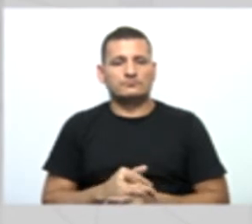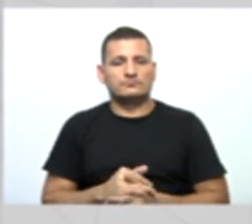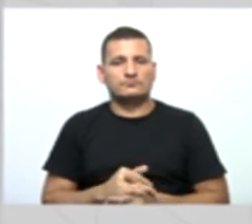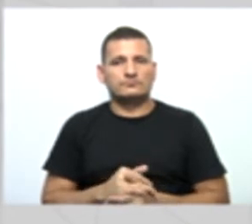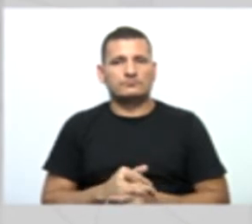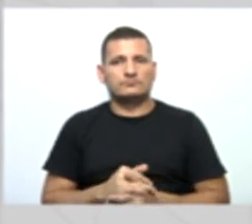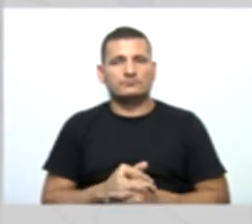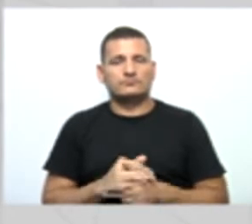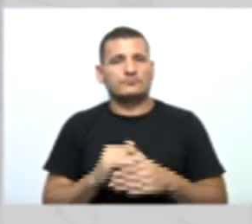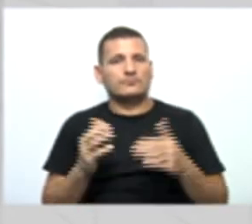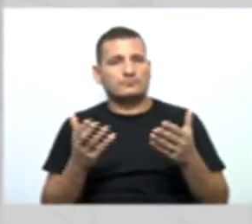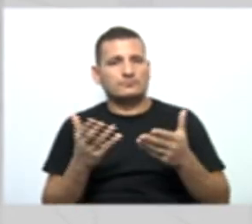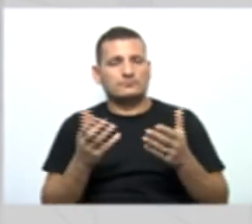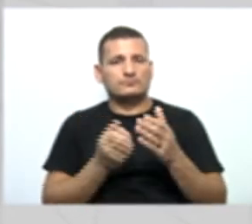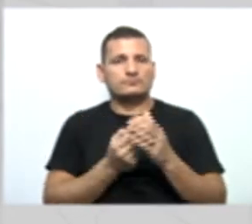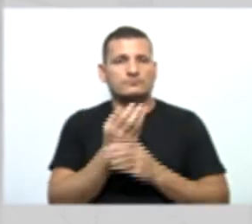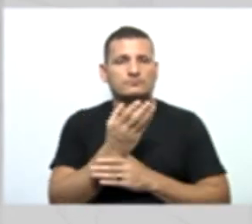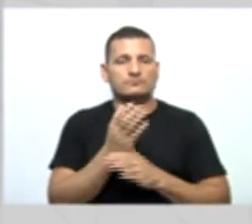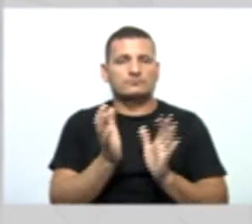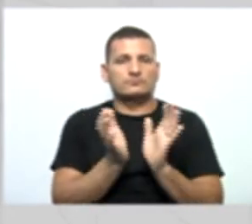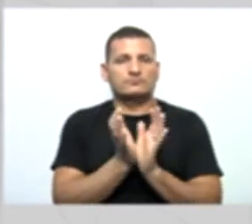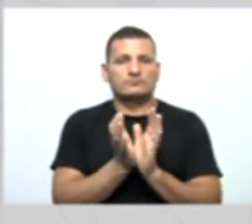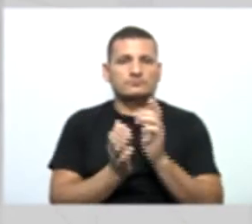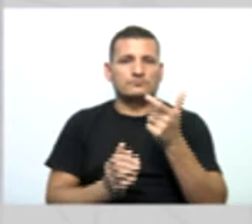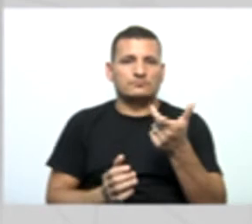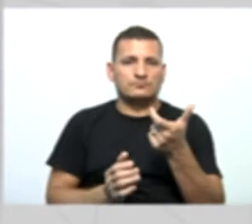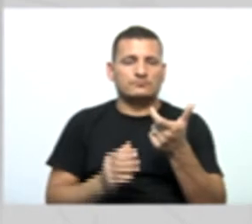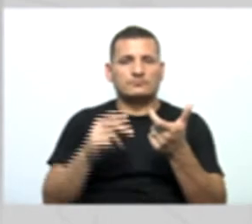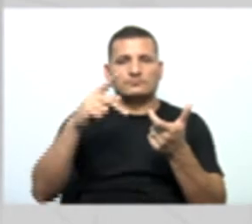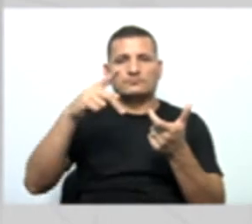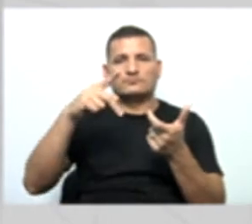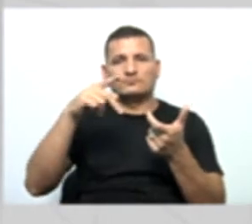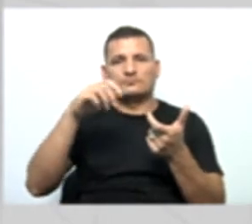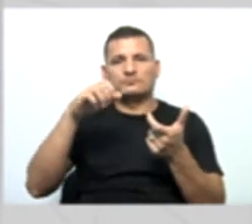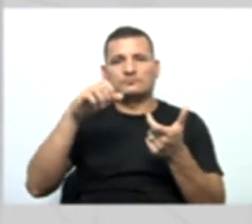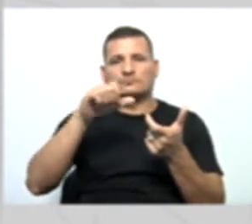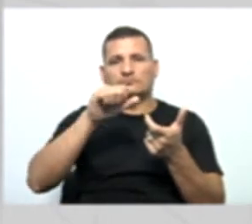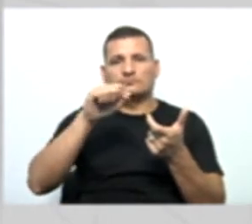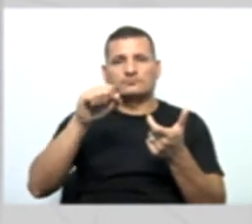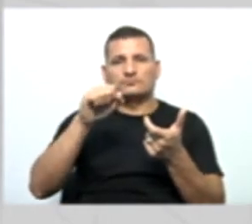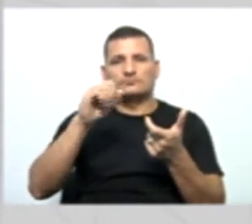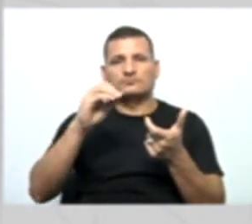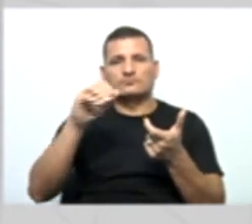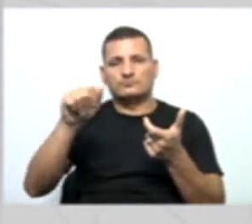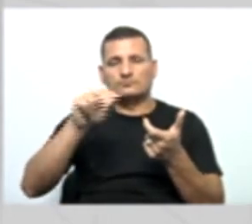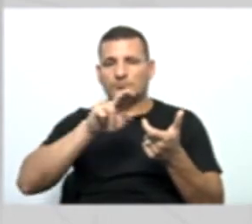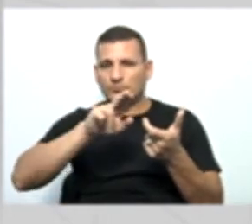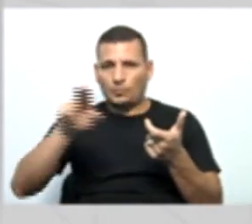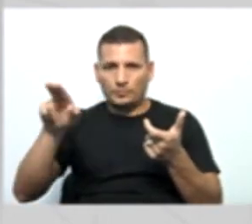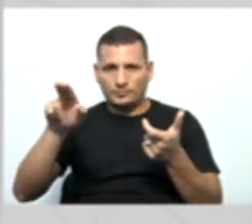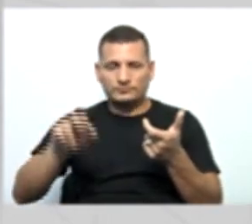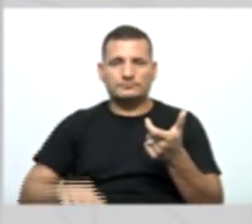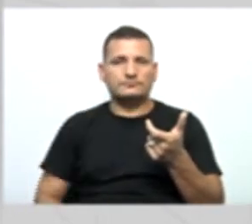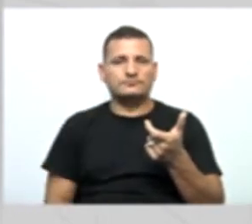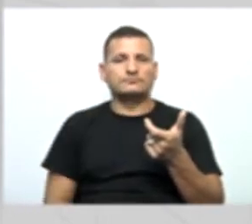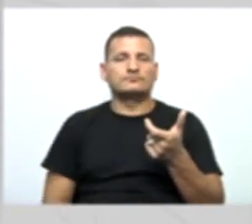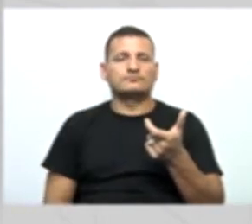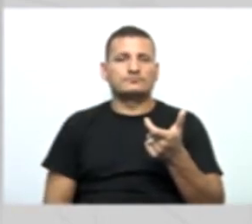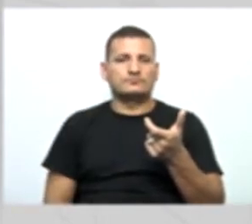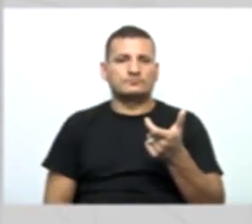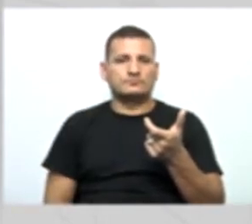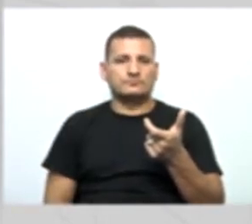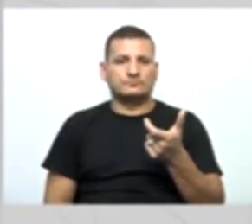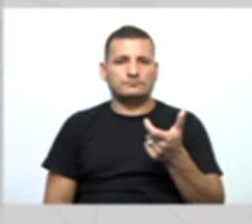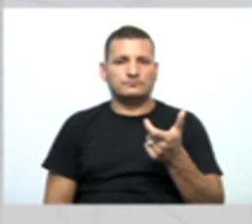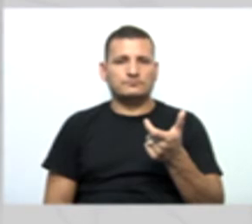Vou criar aqui uma classe chamada pessoa, ok? Nós vamos criar uma classe chamada pessoa, onde nós vamos